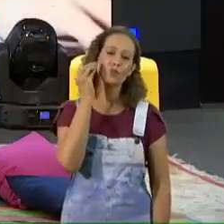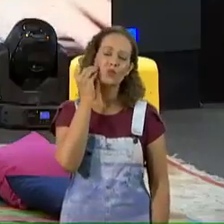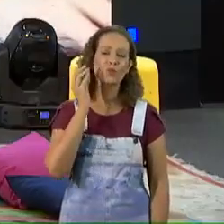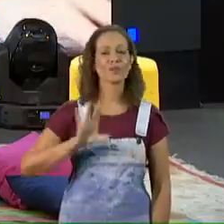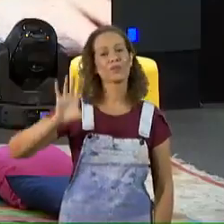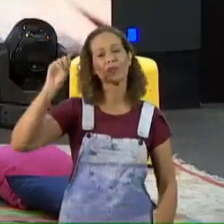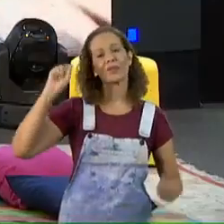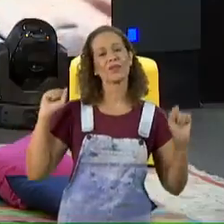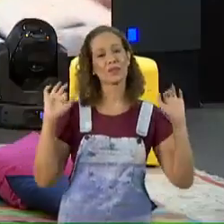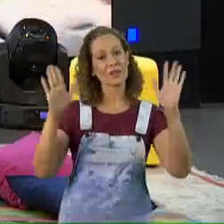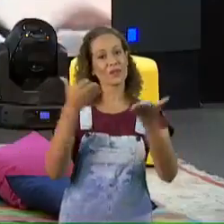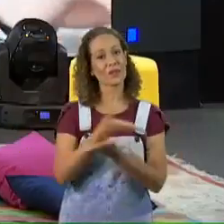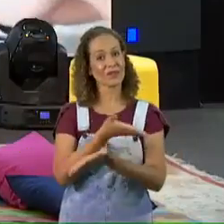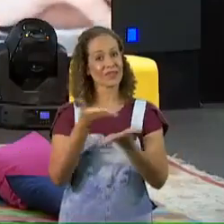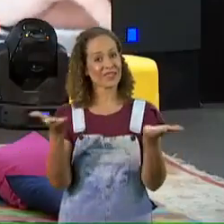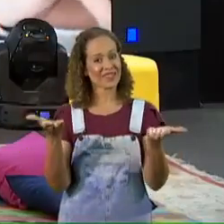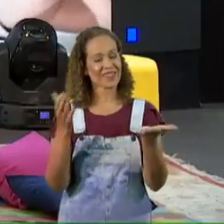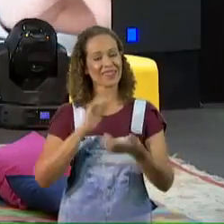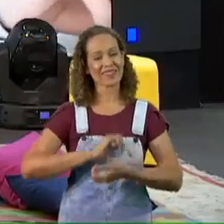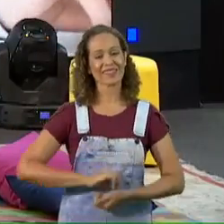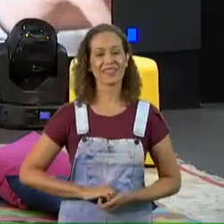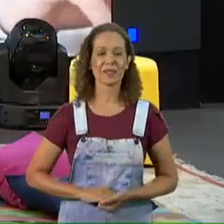Deus abençoe vocês grandemente.